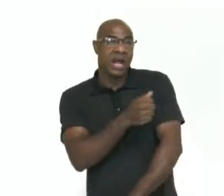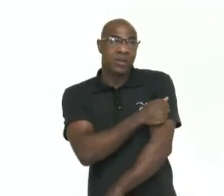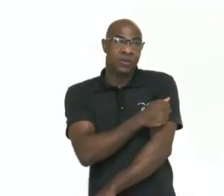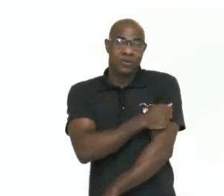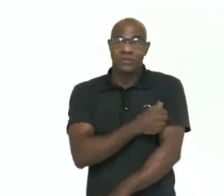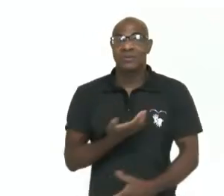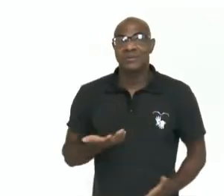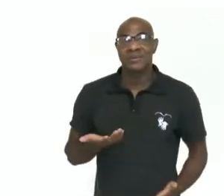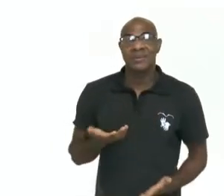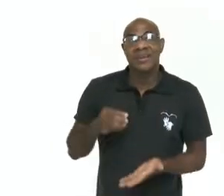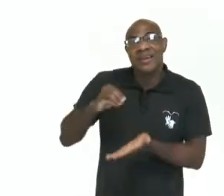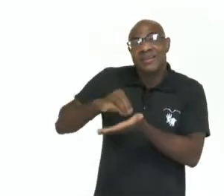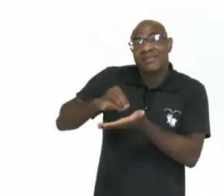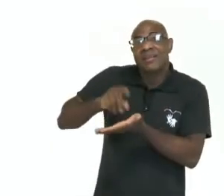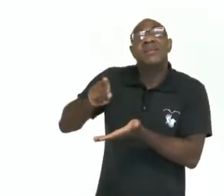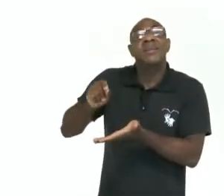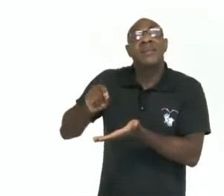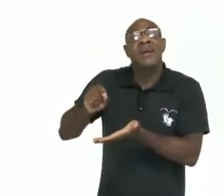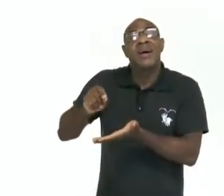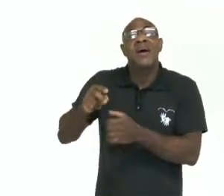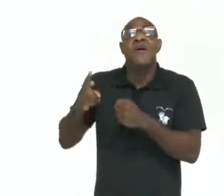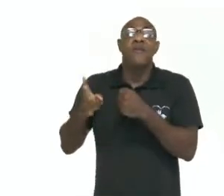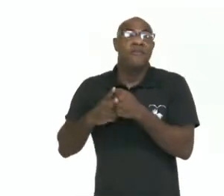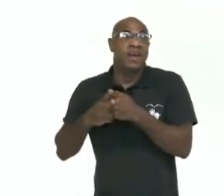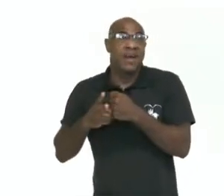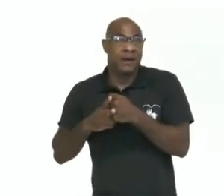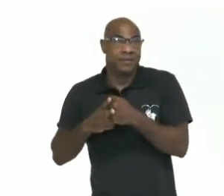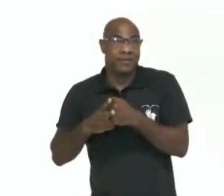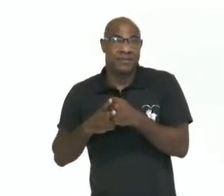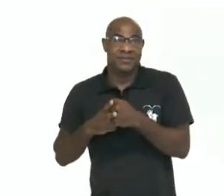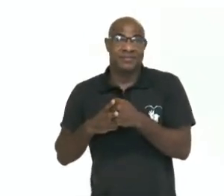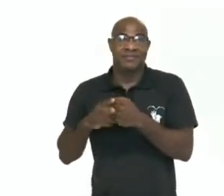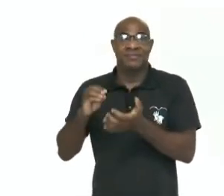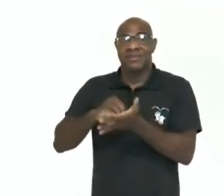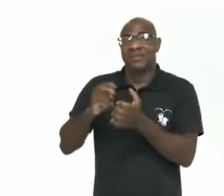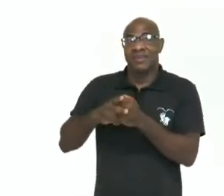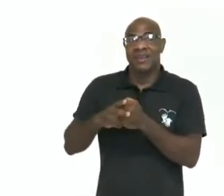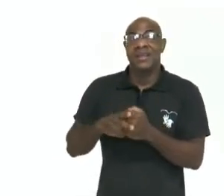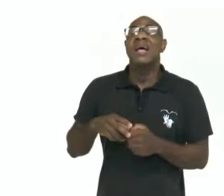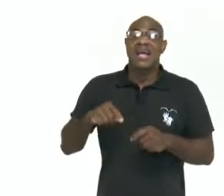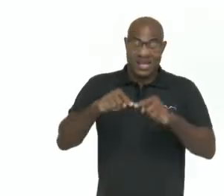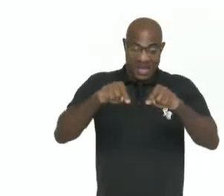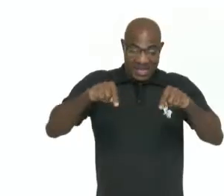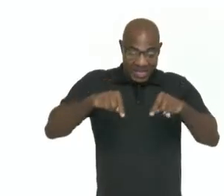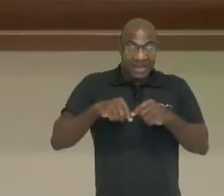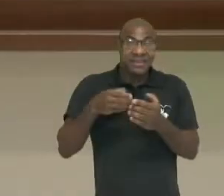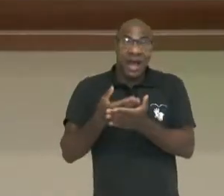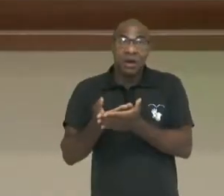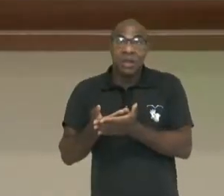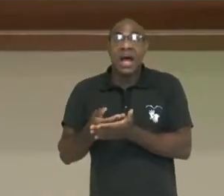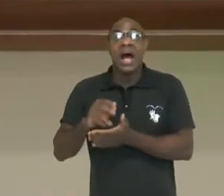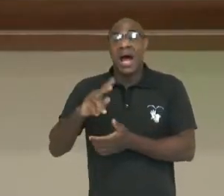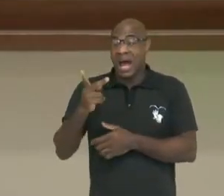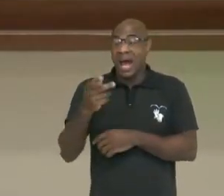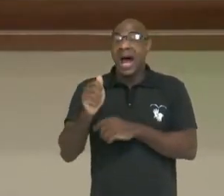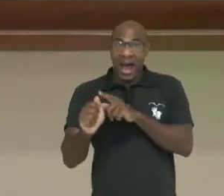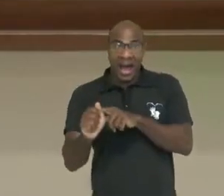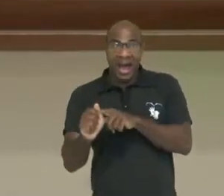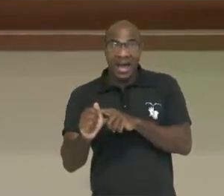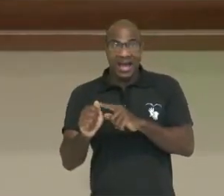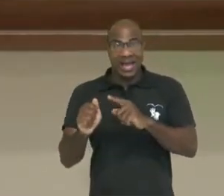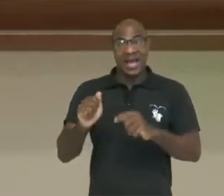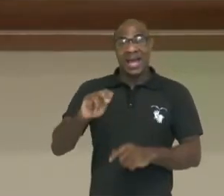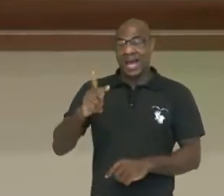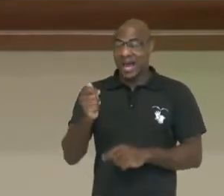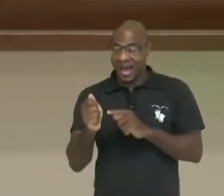está faltando aí? O verbo haver, né? Na sala de aula, há apenas 5 ou 6 alunos. Em todo